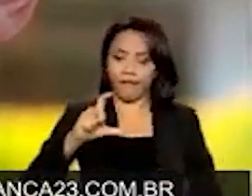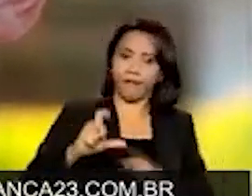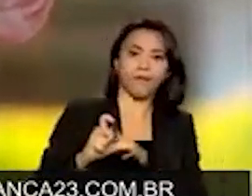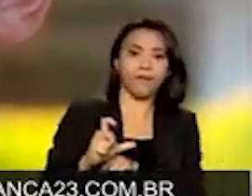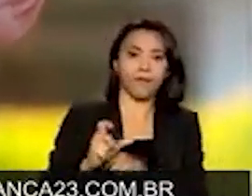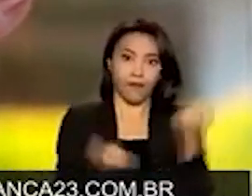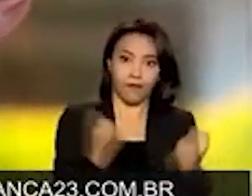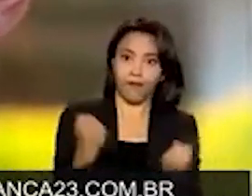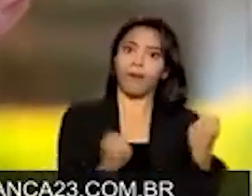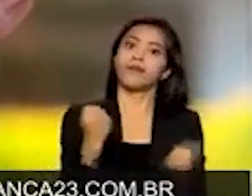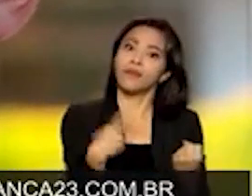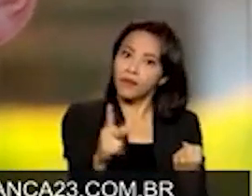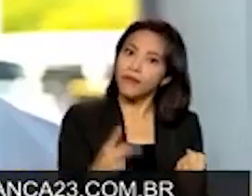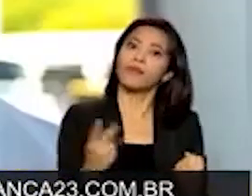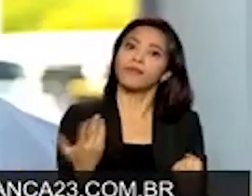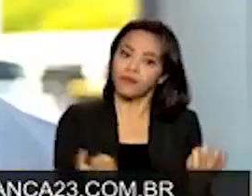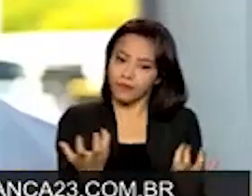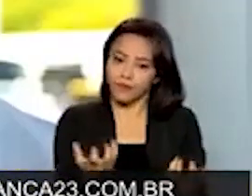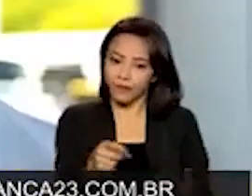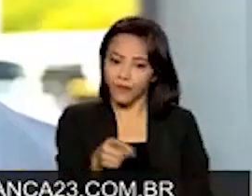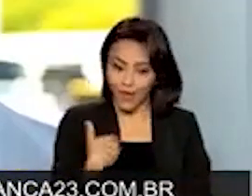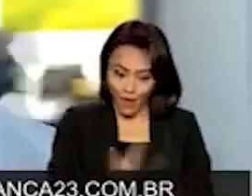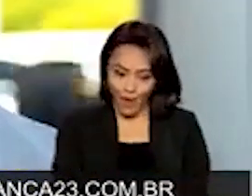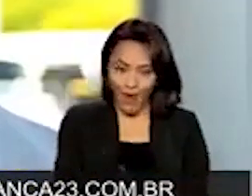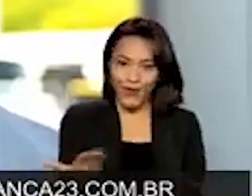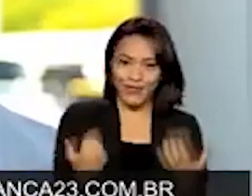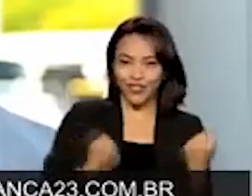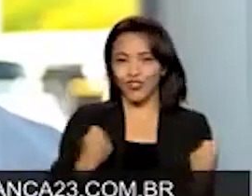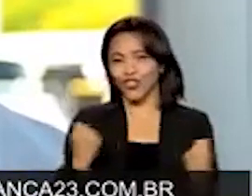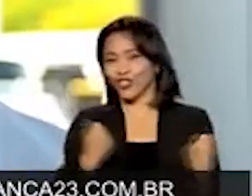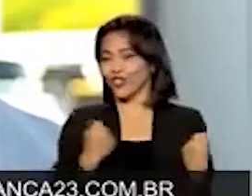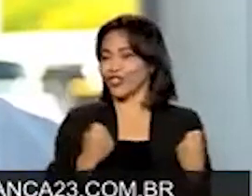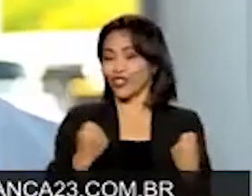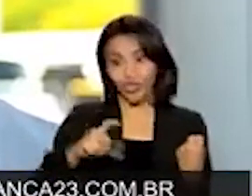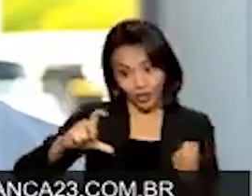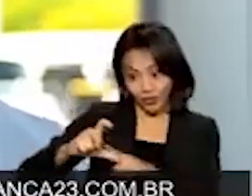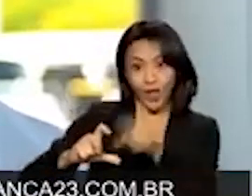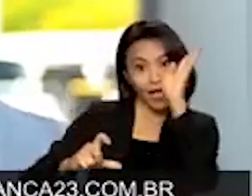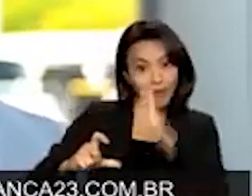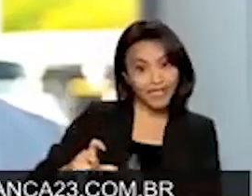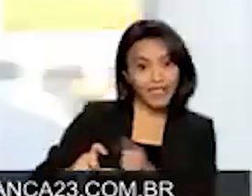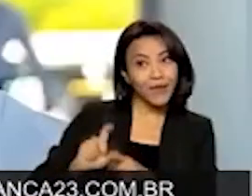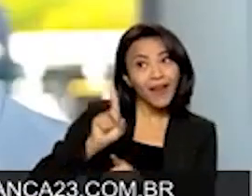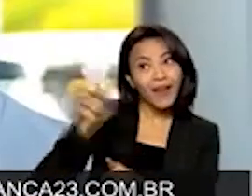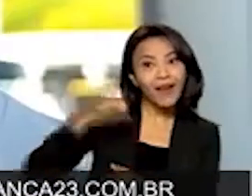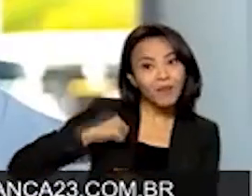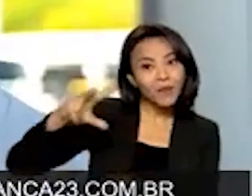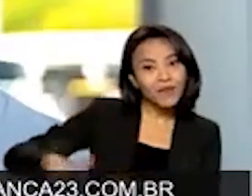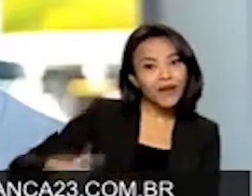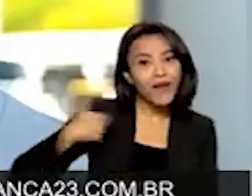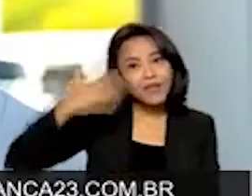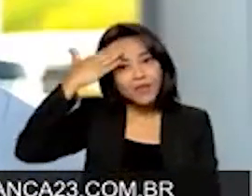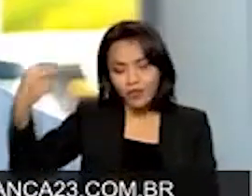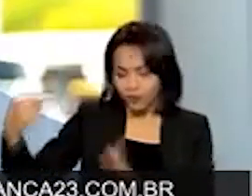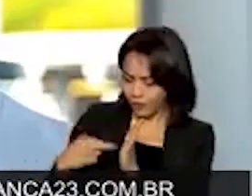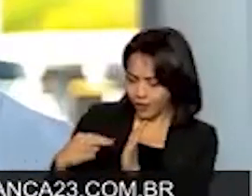letra a carteira de motorista. Começando a dirigir agora, eu tenho o conforto de ter um documento brasileiro meu lá. Onde eu for, as pessoas